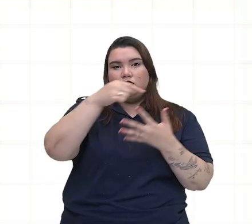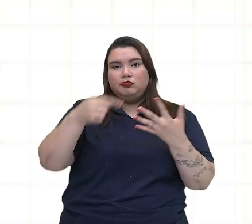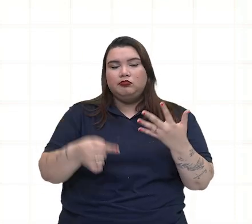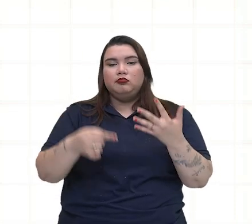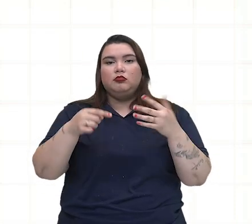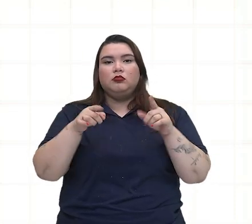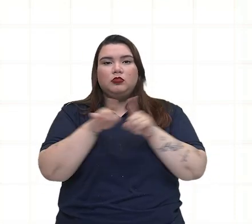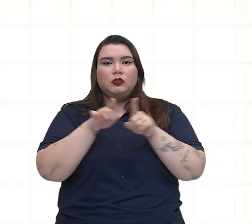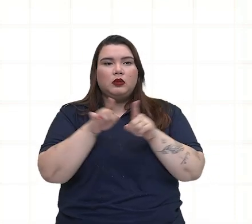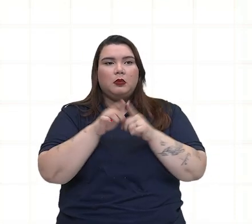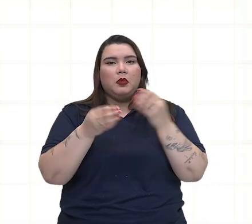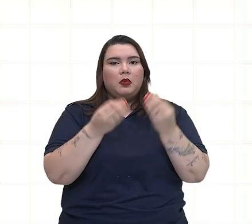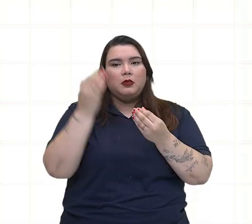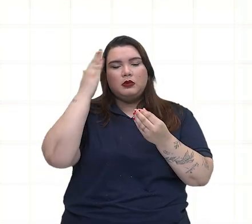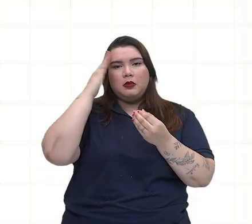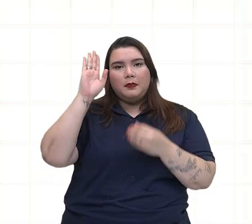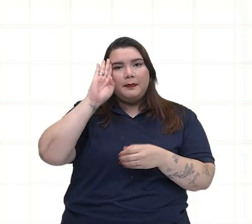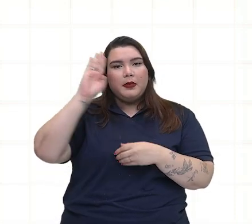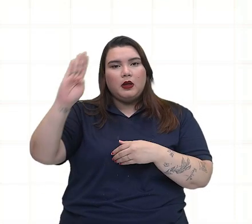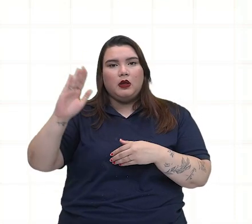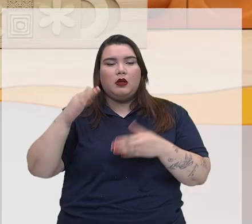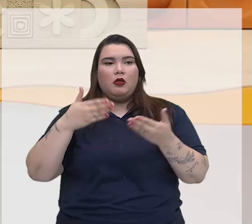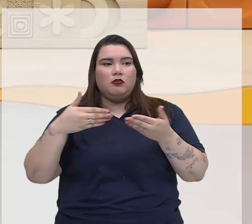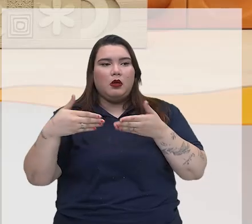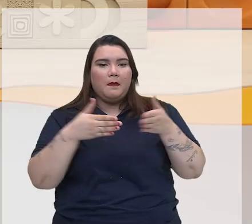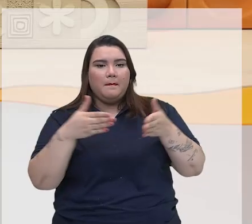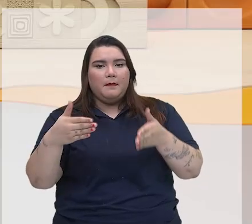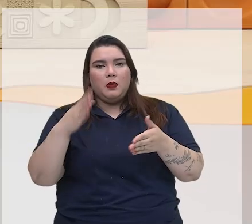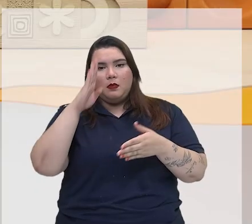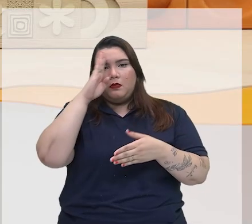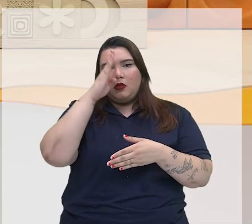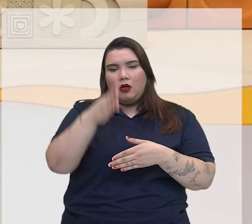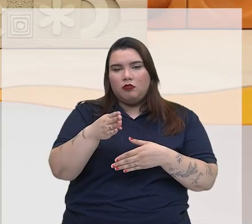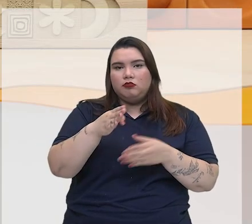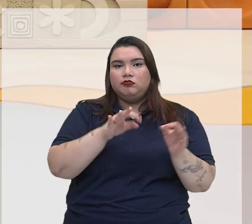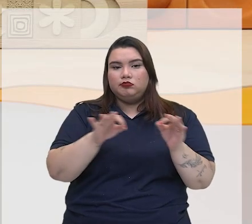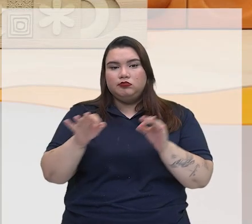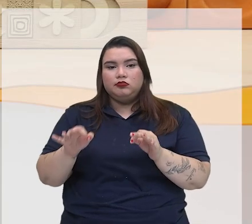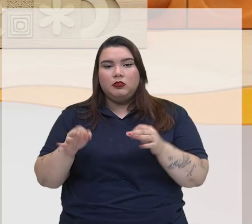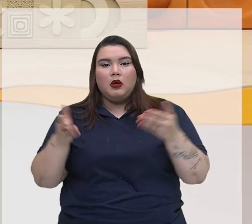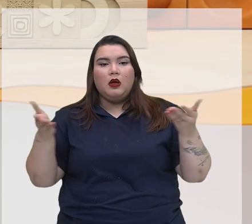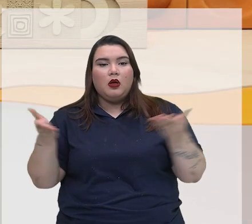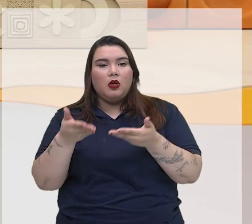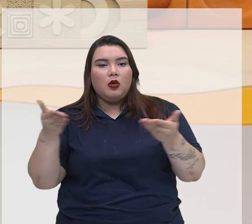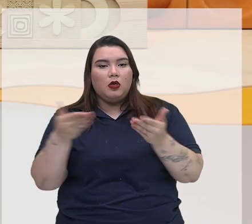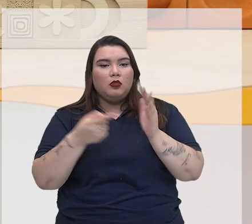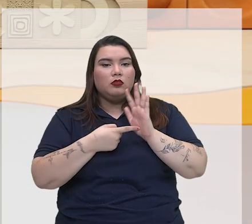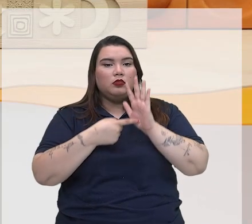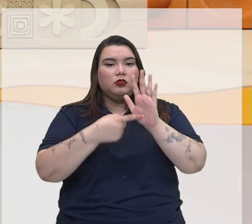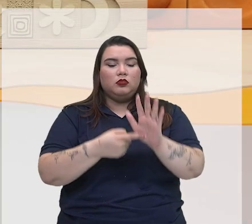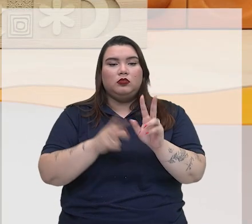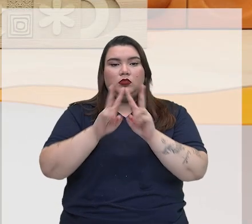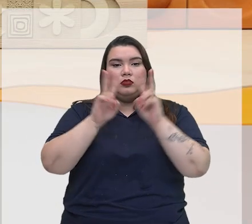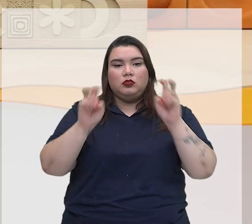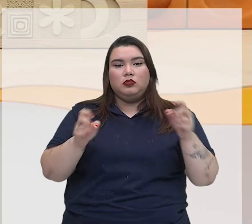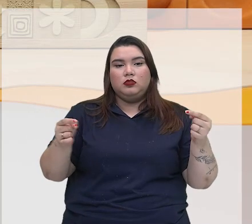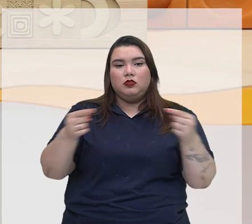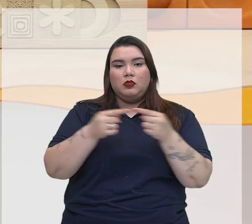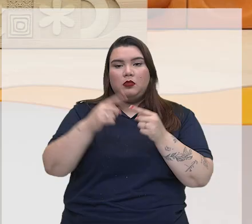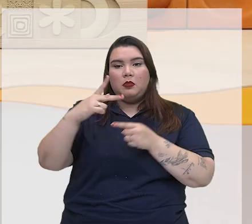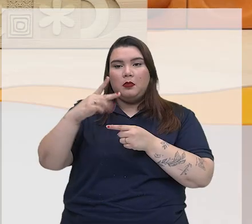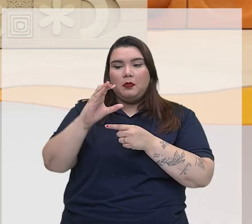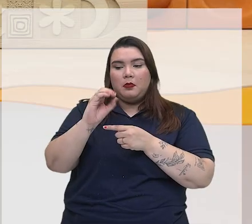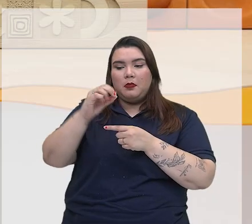de orientação, os principais meios de orientação. E agora a gente traz aqui sobre os pontos